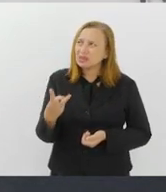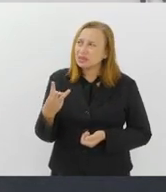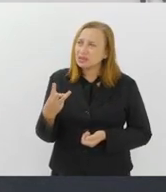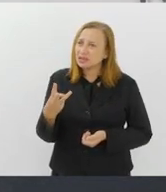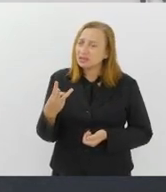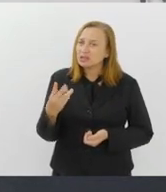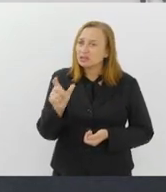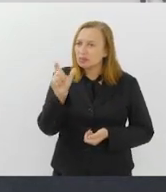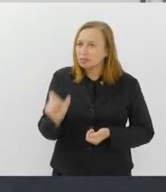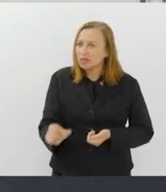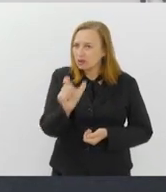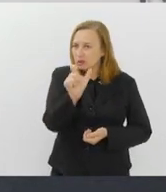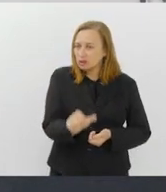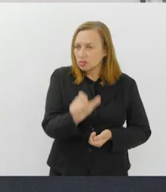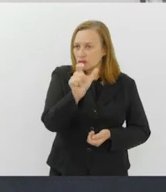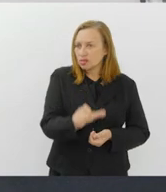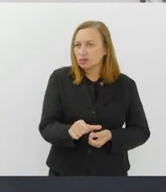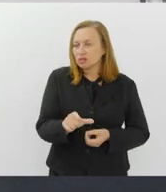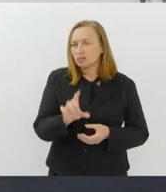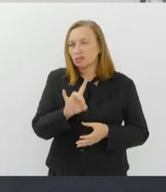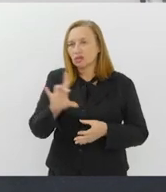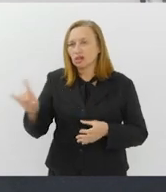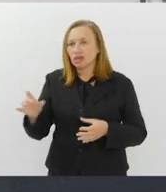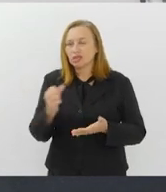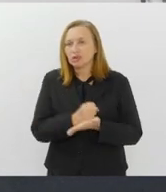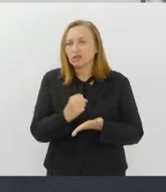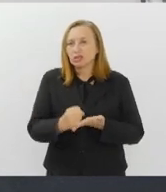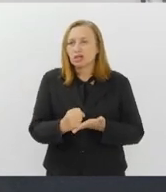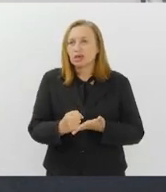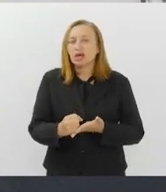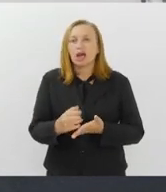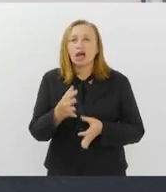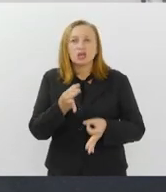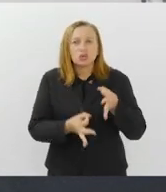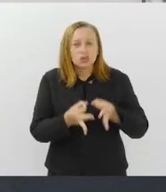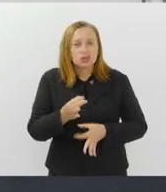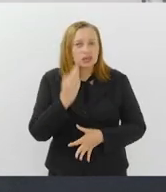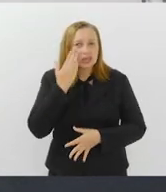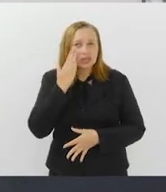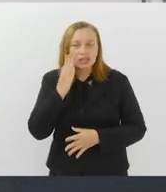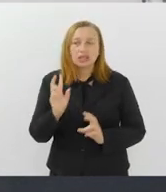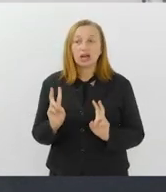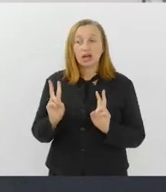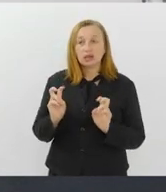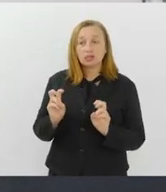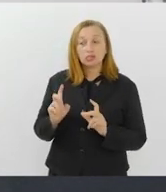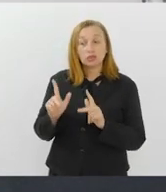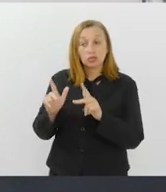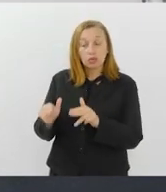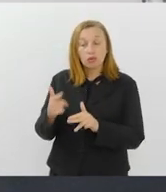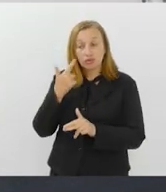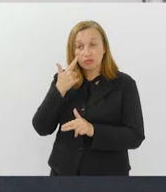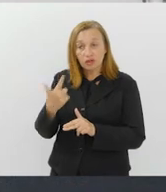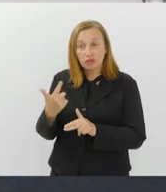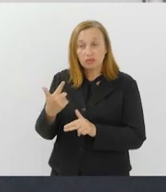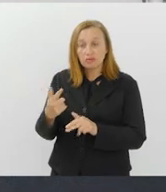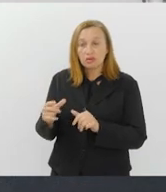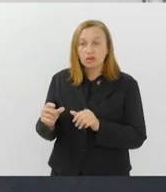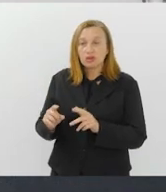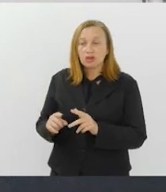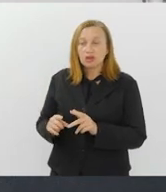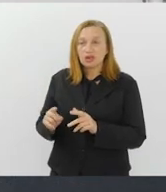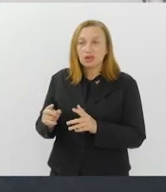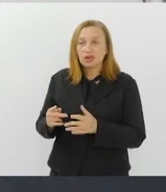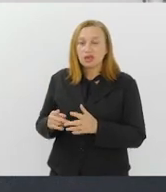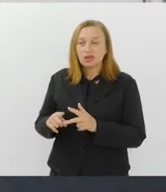duas ou três pessoas por contrato. A justiça vem entendendo que situações como essa vem distorcendo o